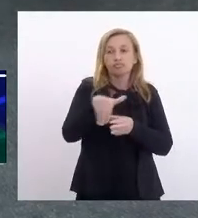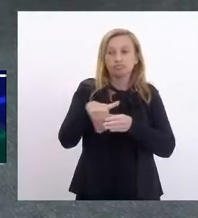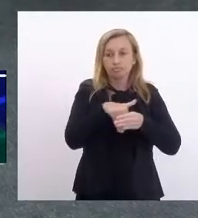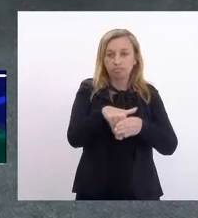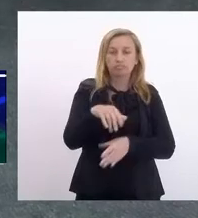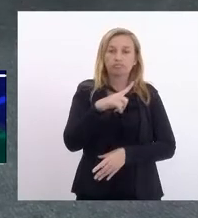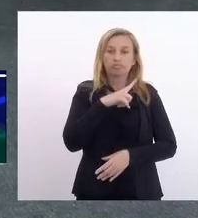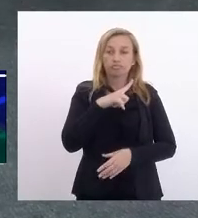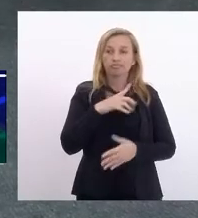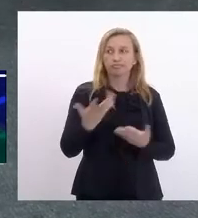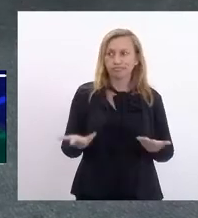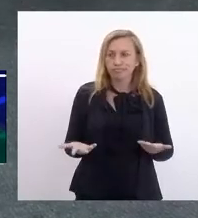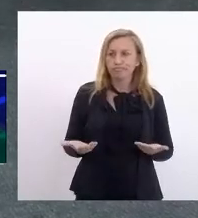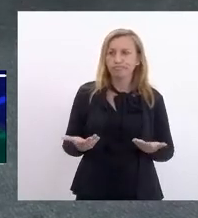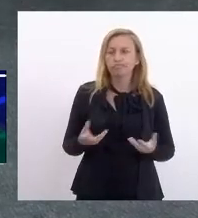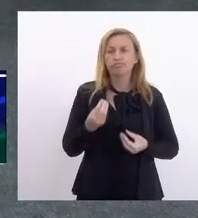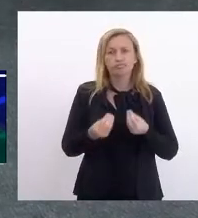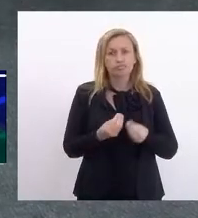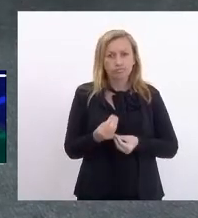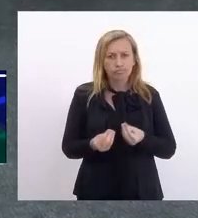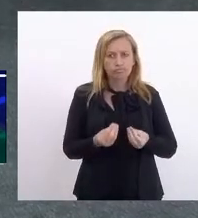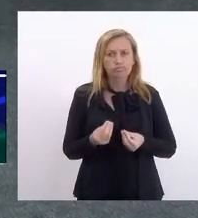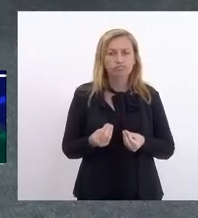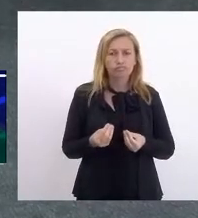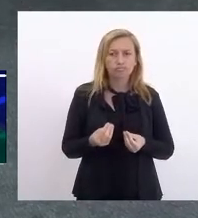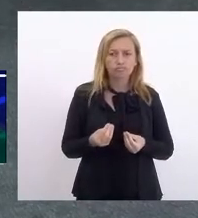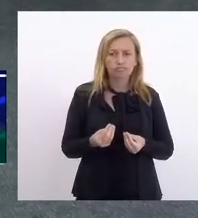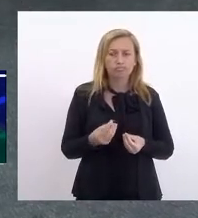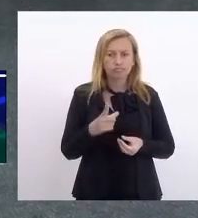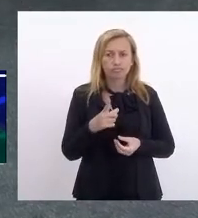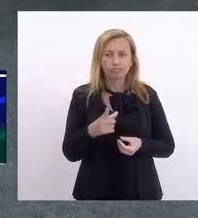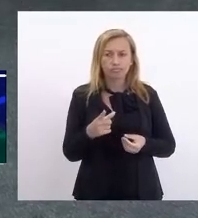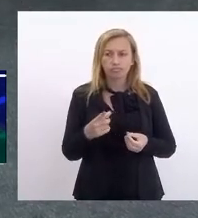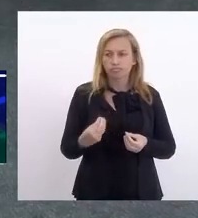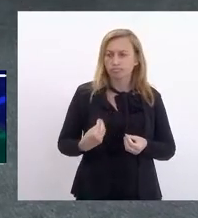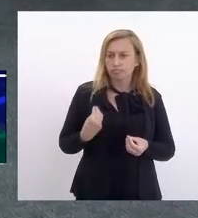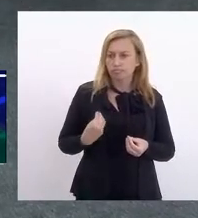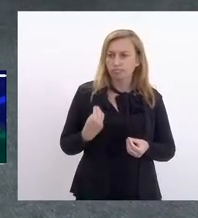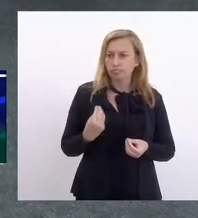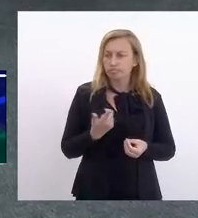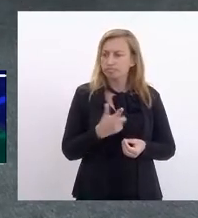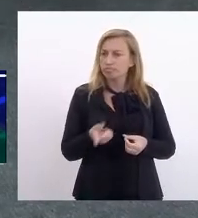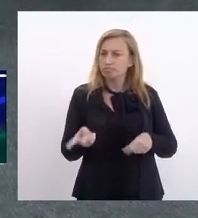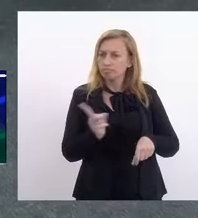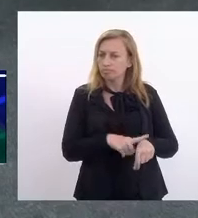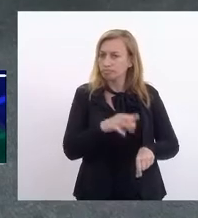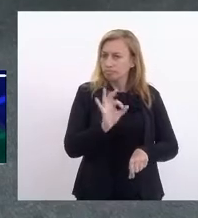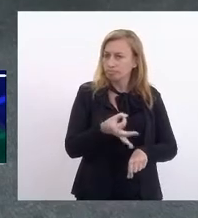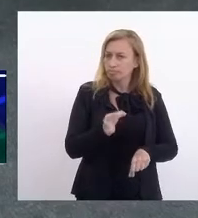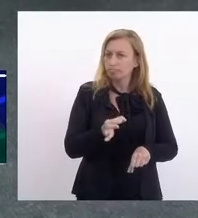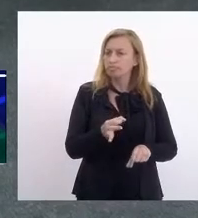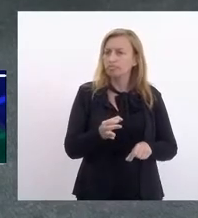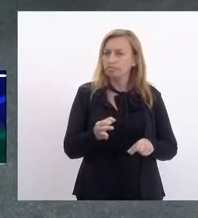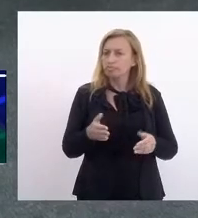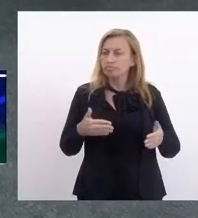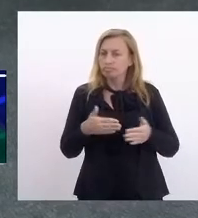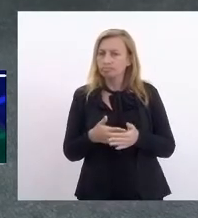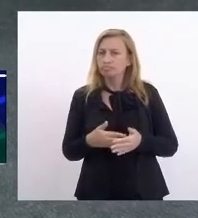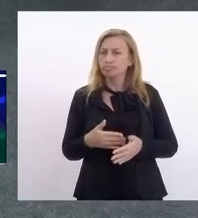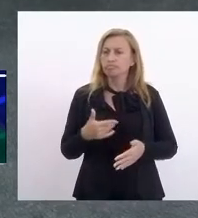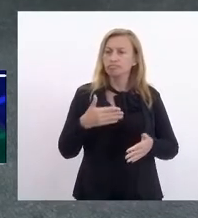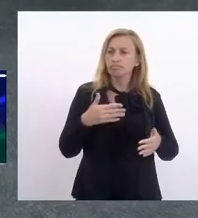e, do jeito que aqui está, sem a prorrogação, isso já se estenderia até